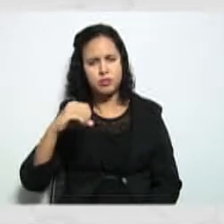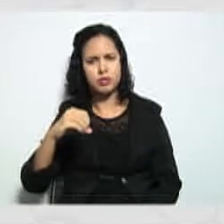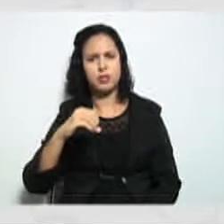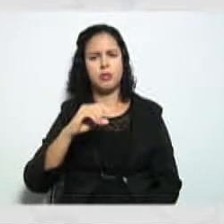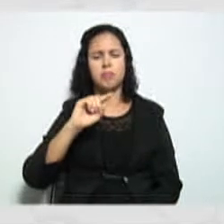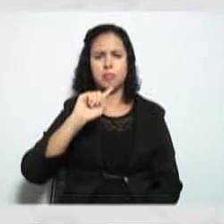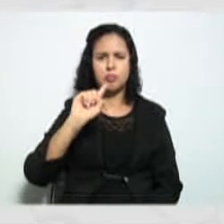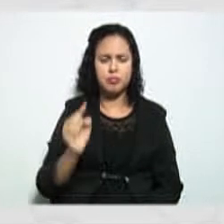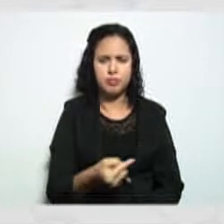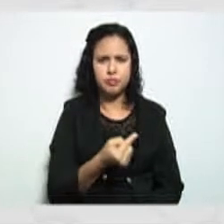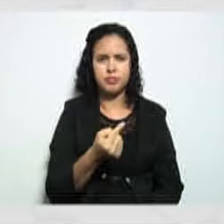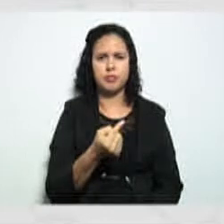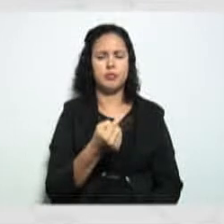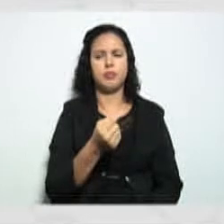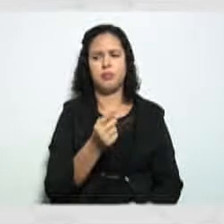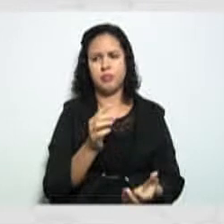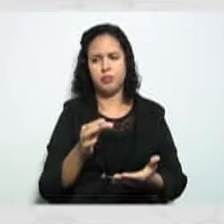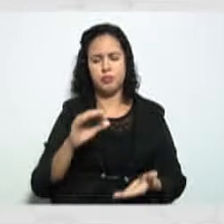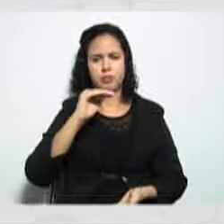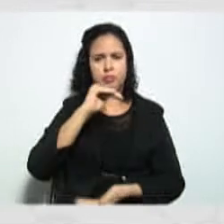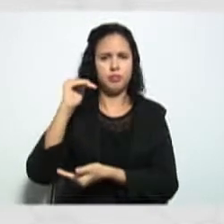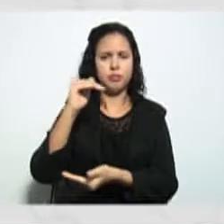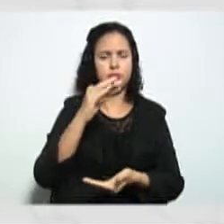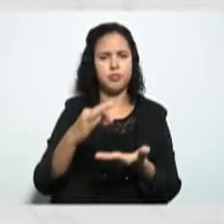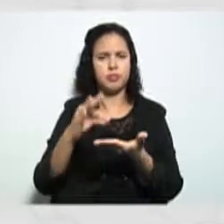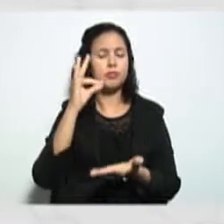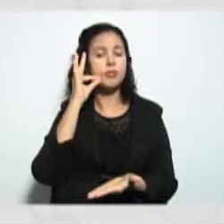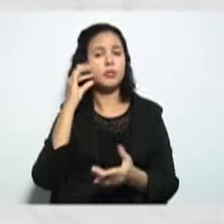falando de uma coletividade na forma da cooperativa.